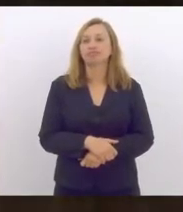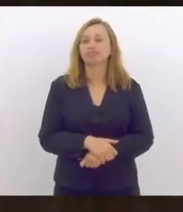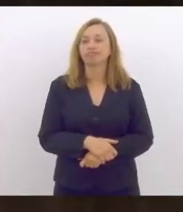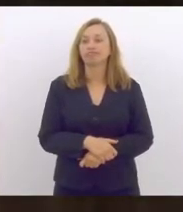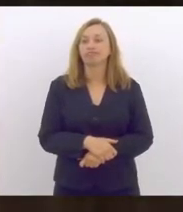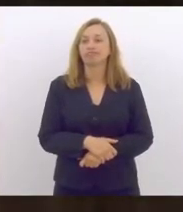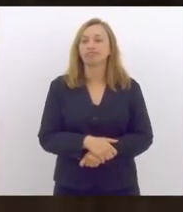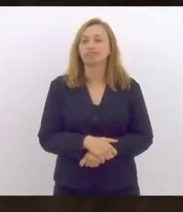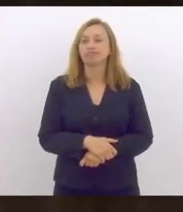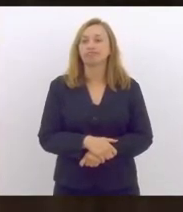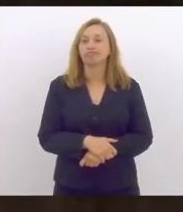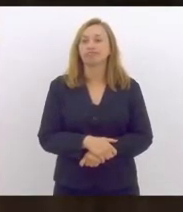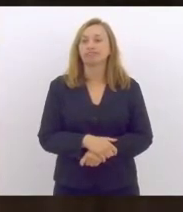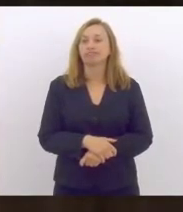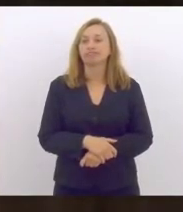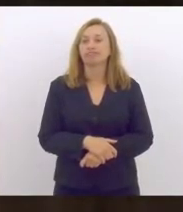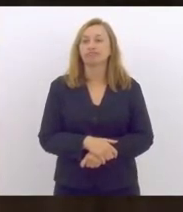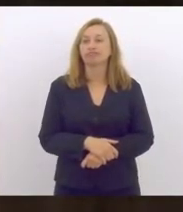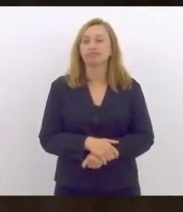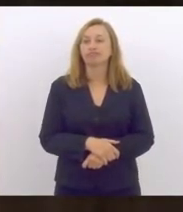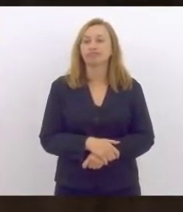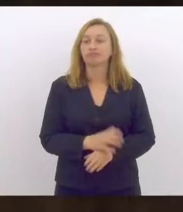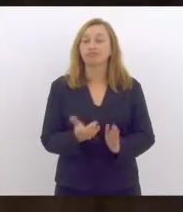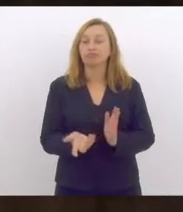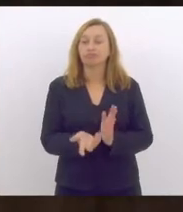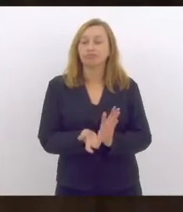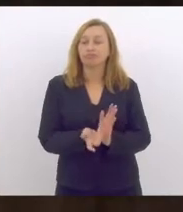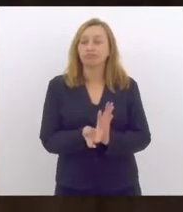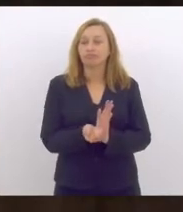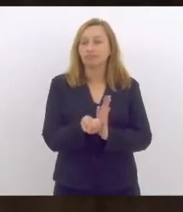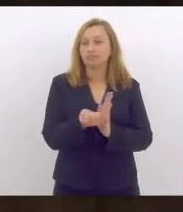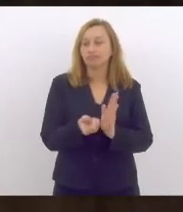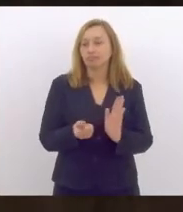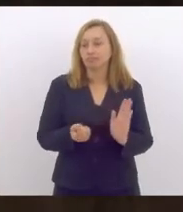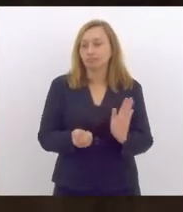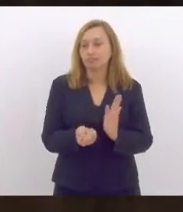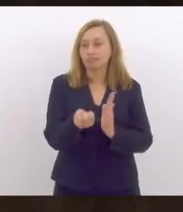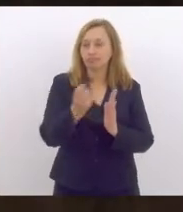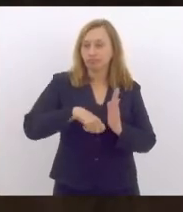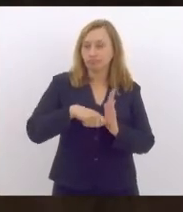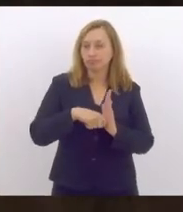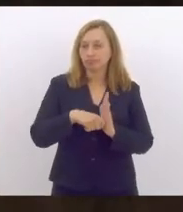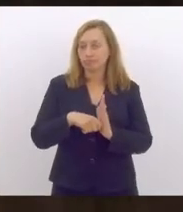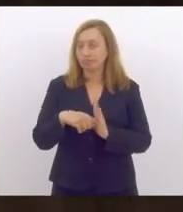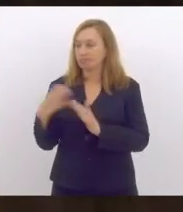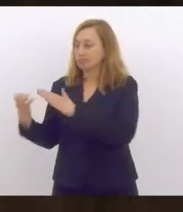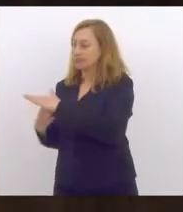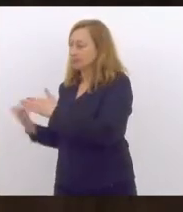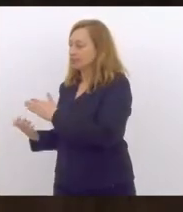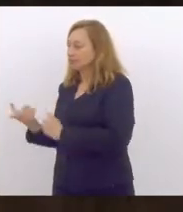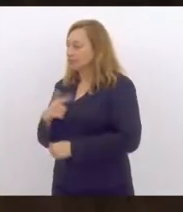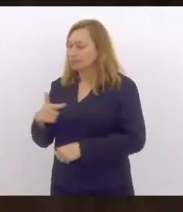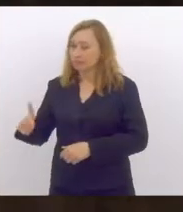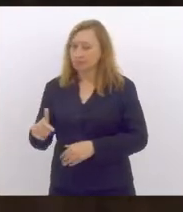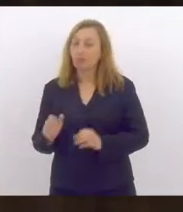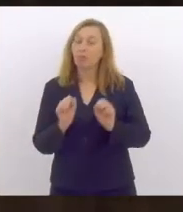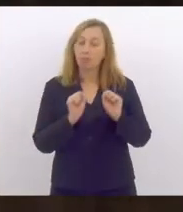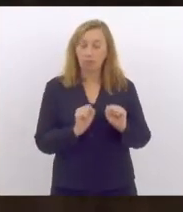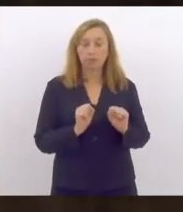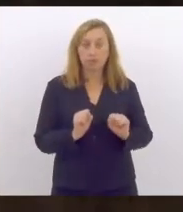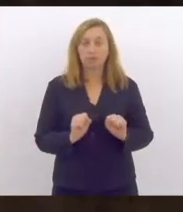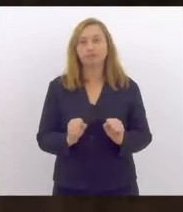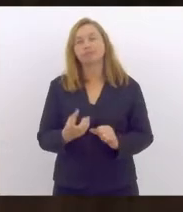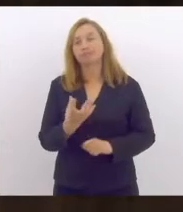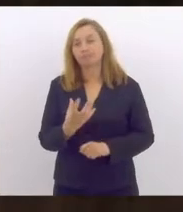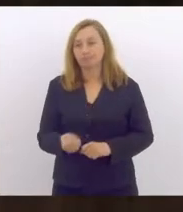trazer um aumento de vantagem tributária para empresas que não gozavam da mesma. Então, poderia ser